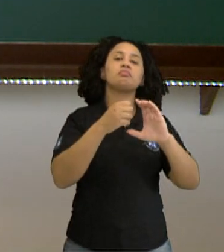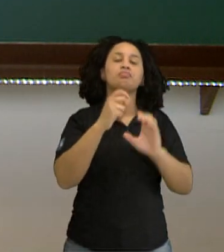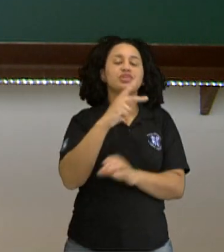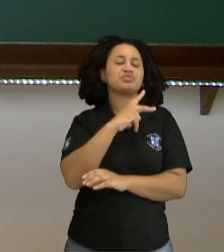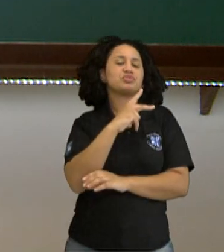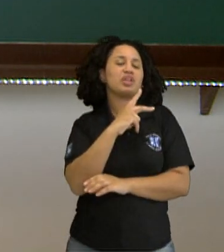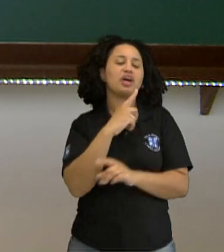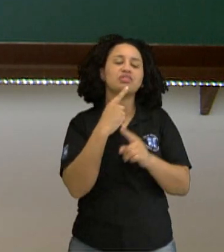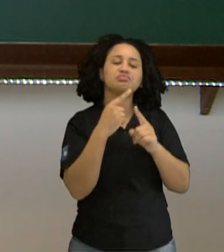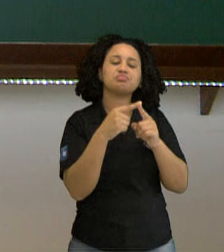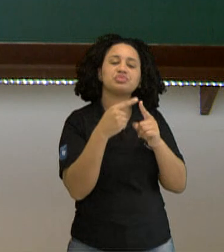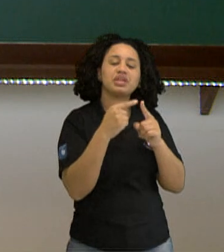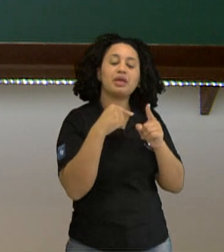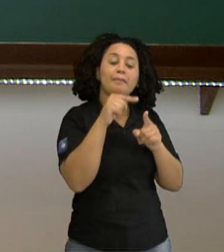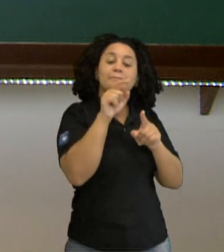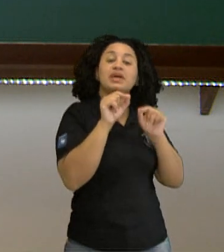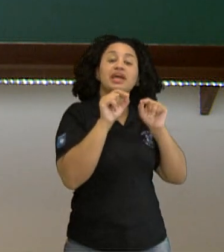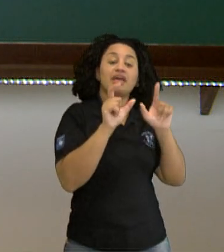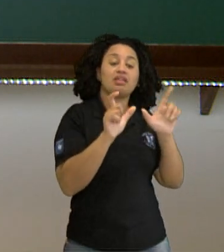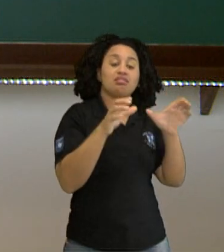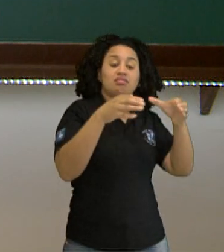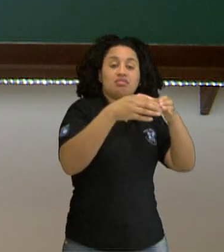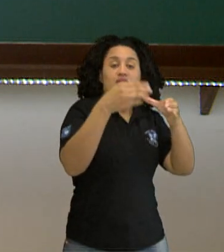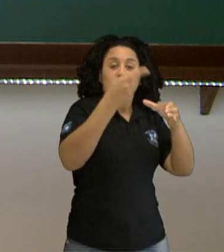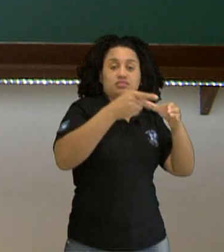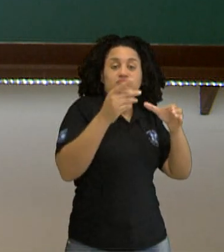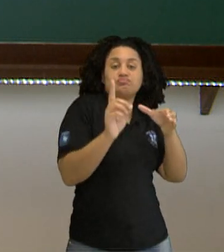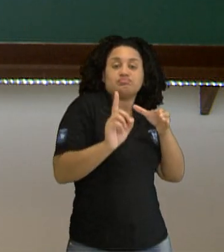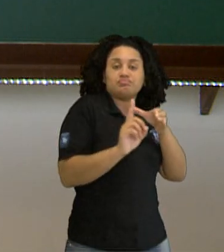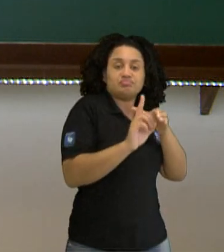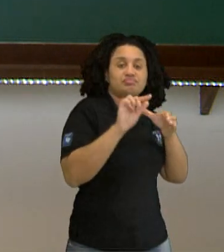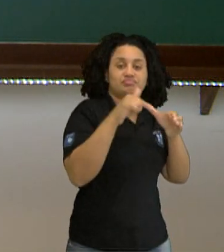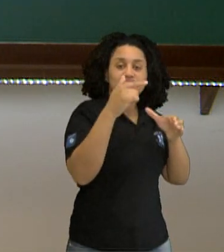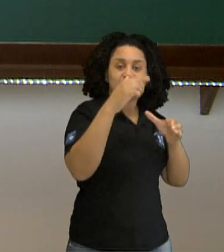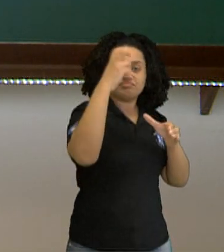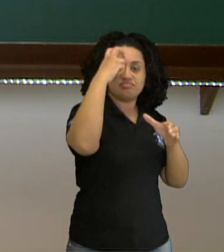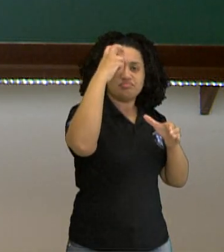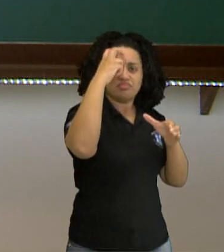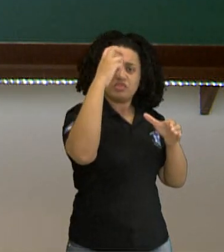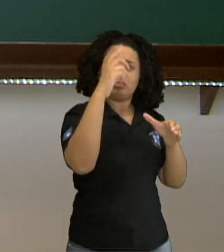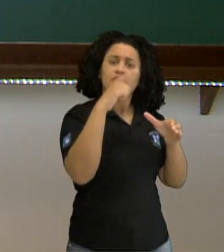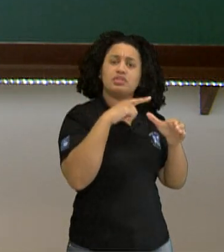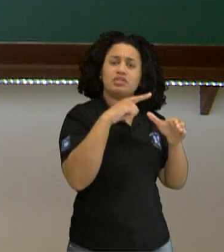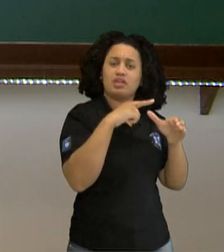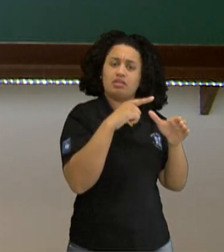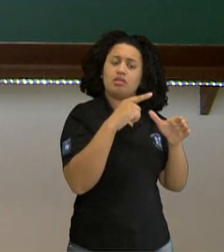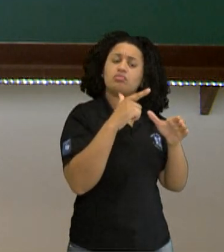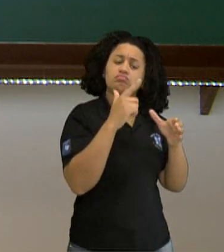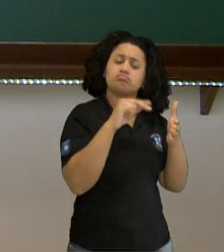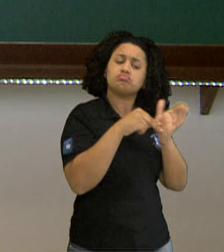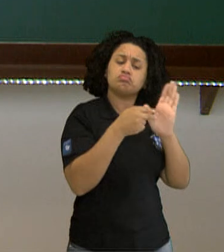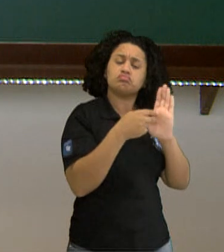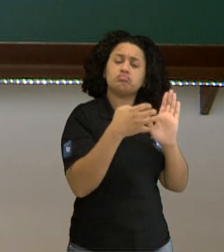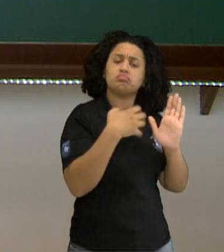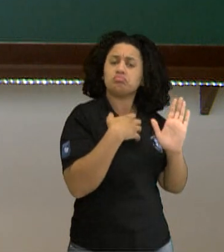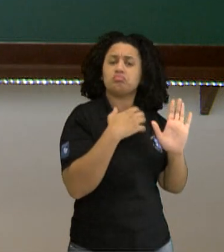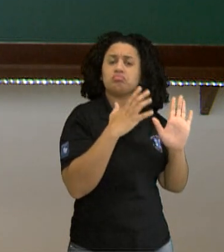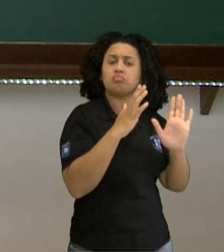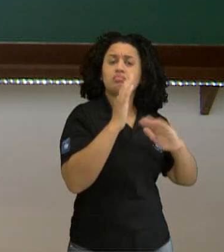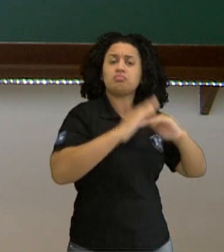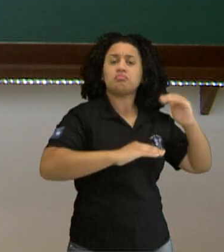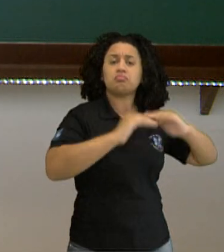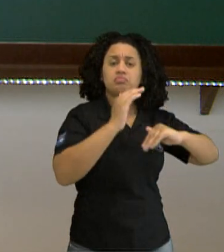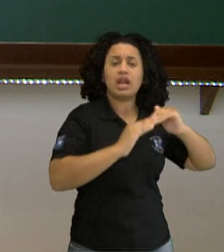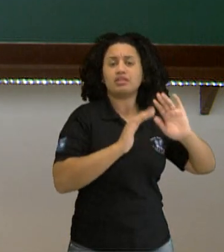faz sentido para aqueles que praticam aquela determinada cultura. Então, quando ela faz sentido, e se a prática ela